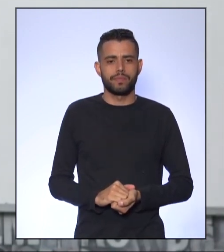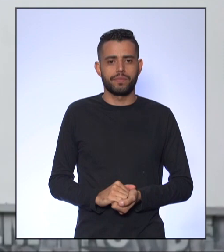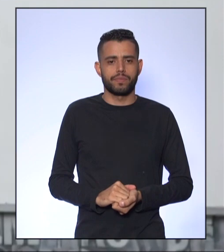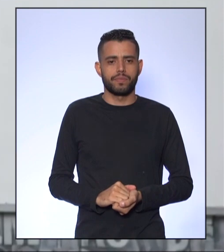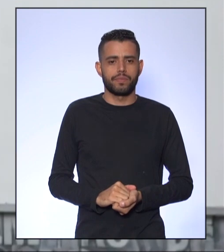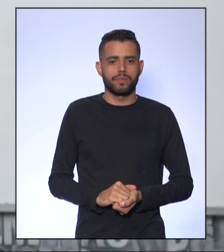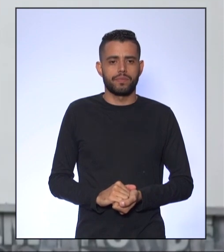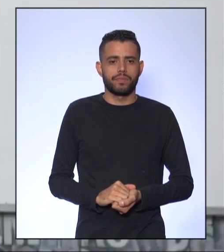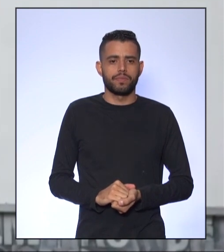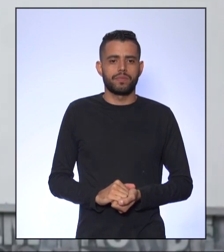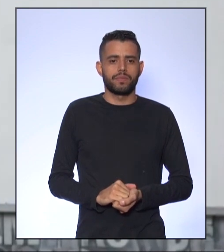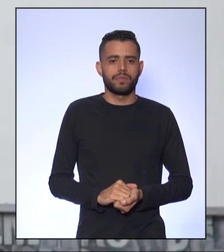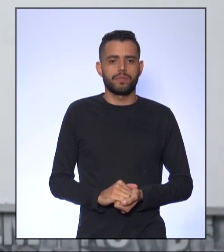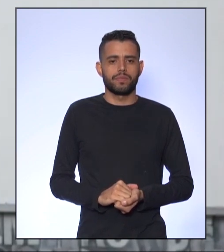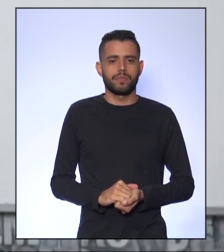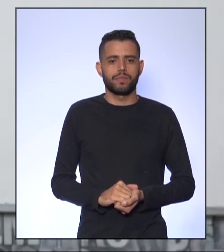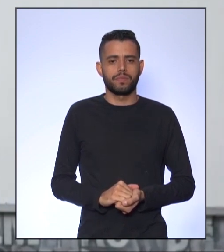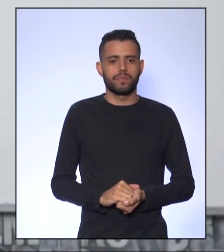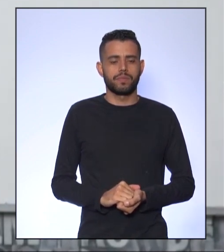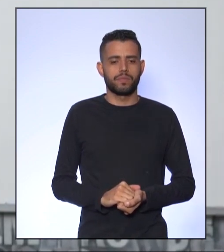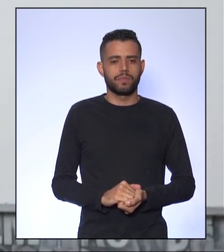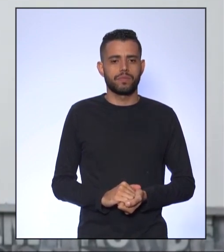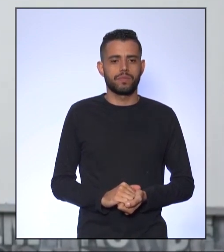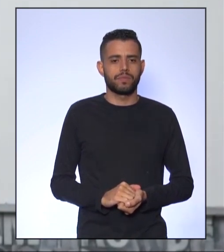ele vai acontecer